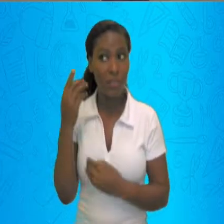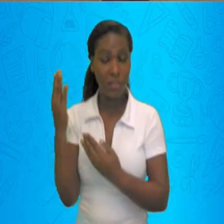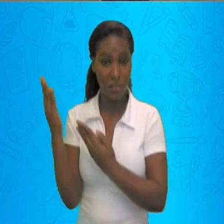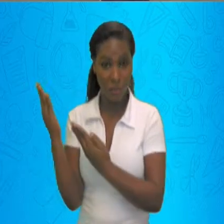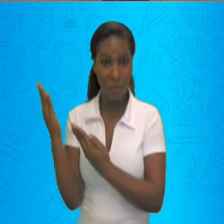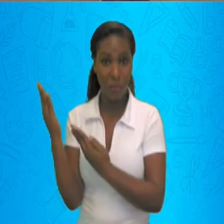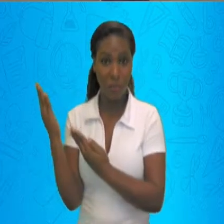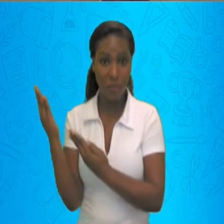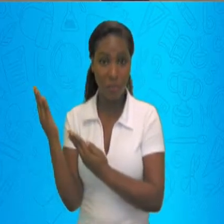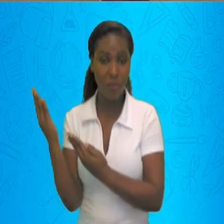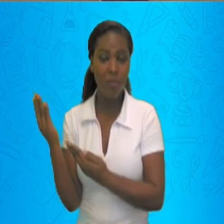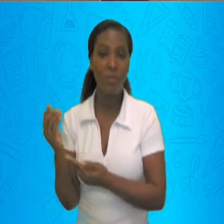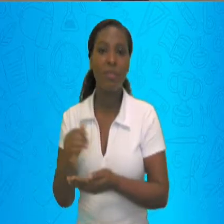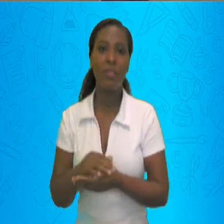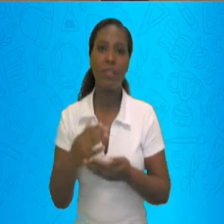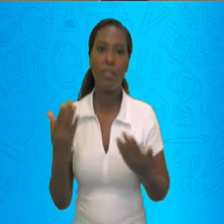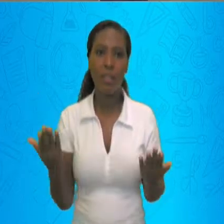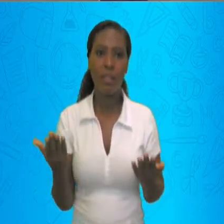AOD.